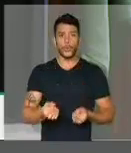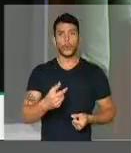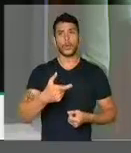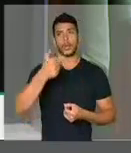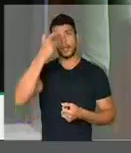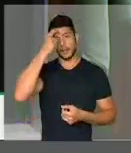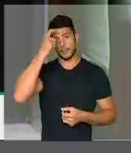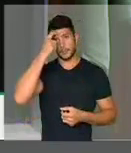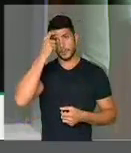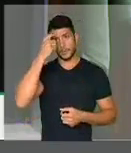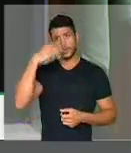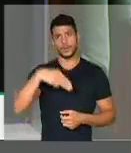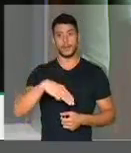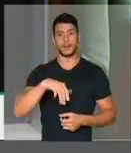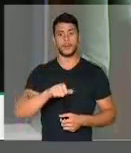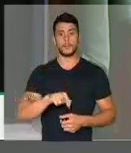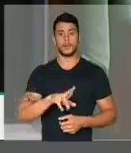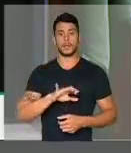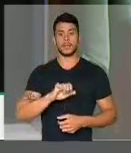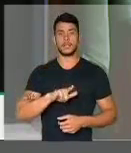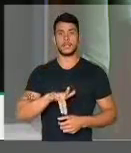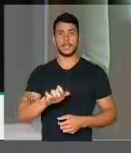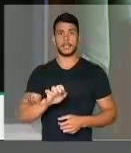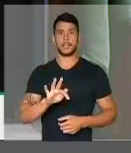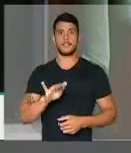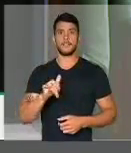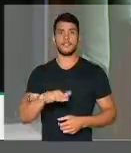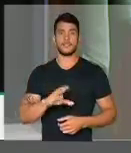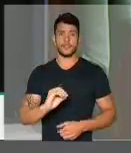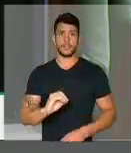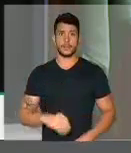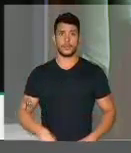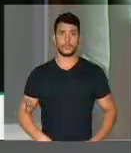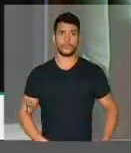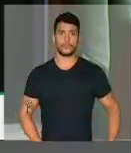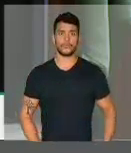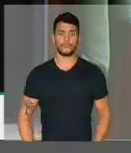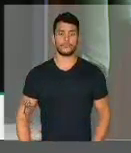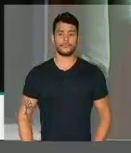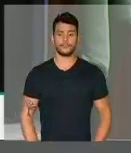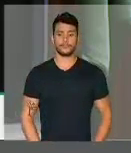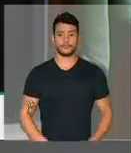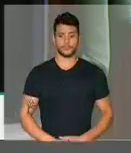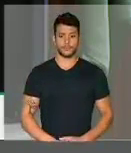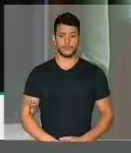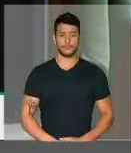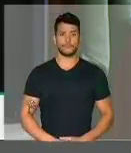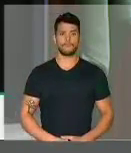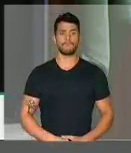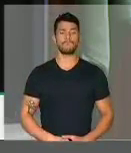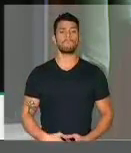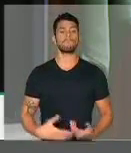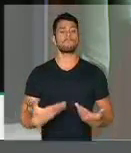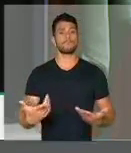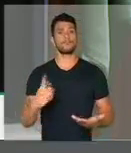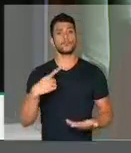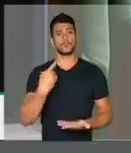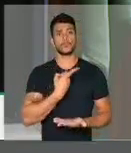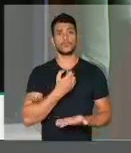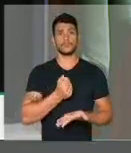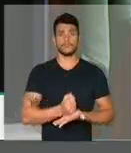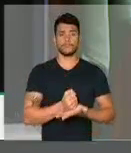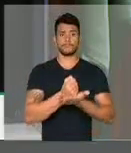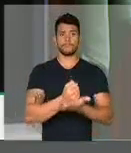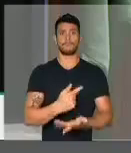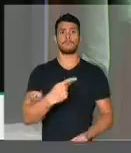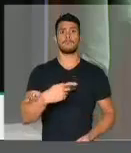com um deputado dessa casa e com uma desembargadora do Rio de Janeiro. A nossa solidariedade ao